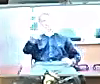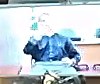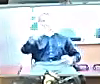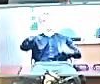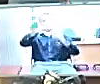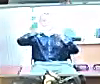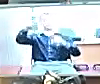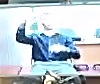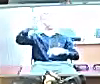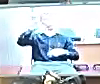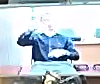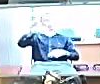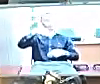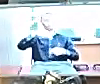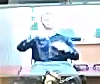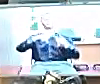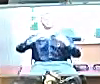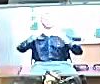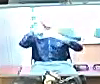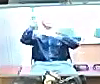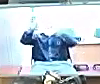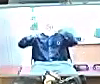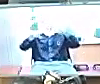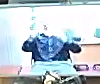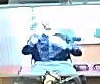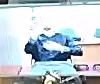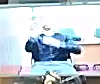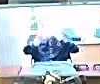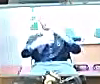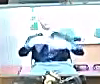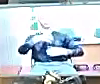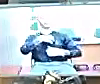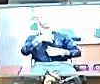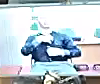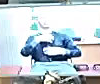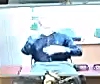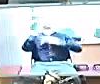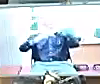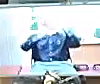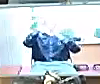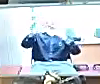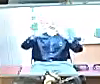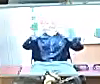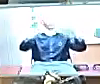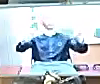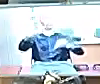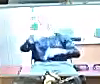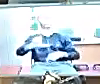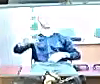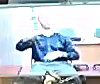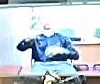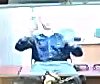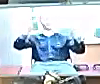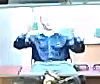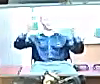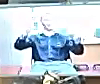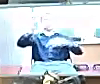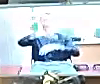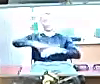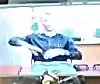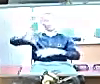eixos desenvolvimento produtivo científico e tecnológico em infraestrutura e logística temas meio ambiente